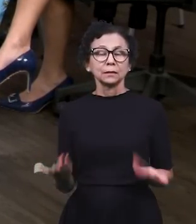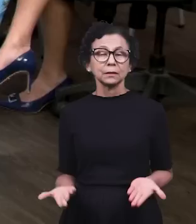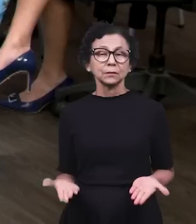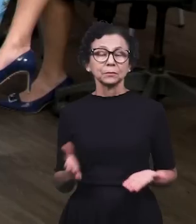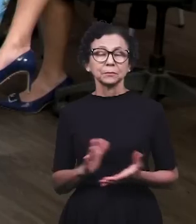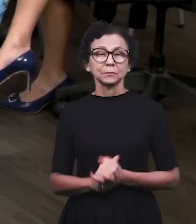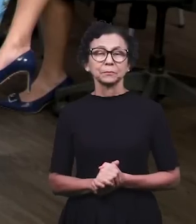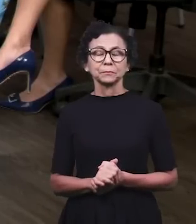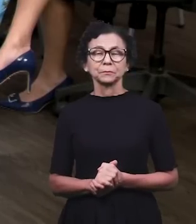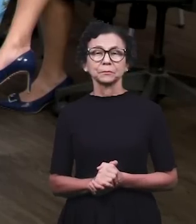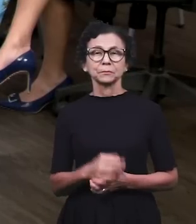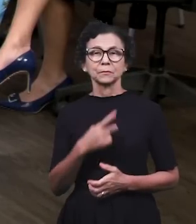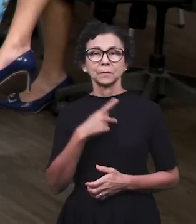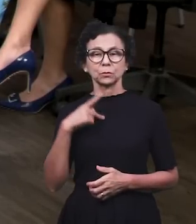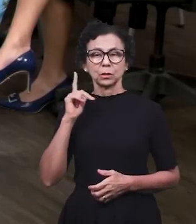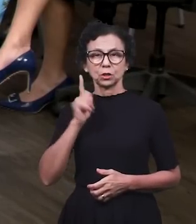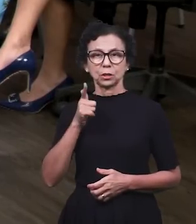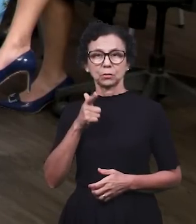pastor Gedeuti foi à frente,